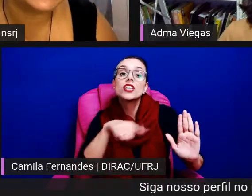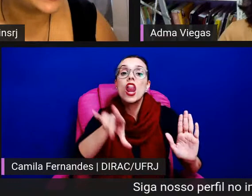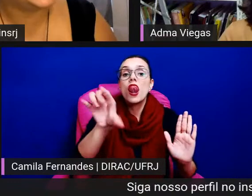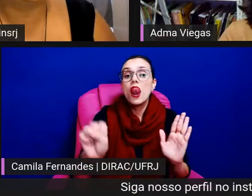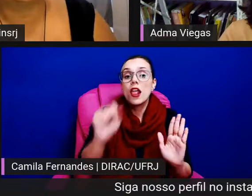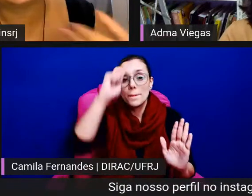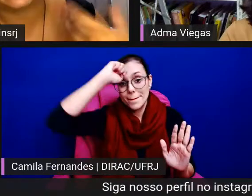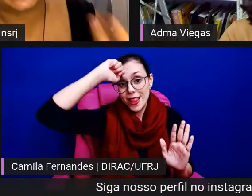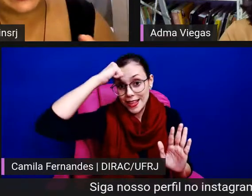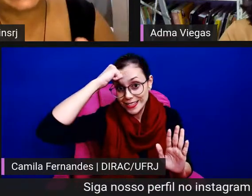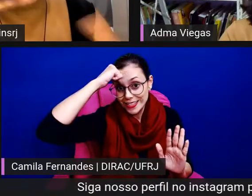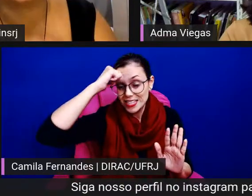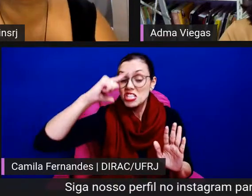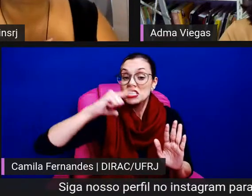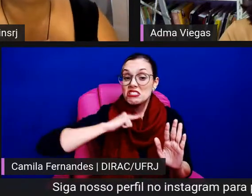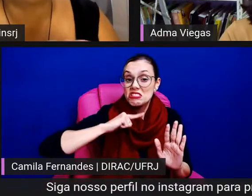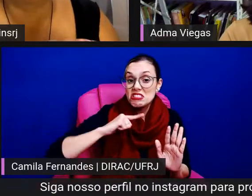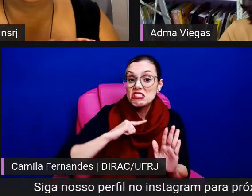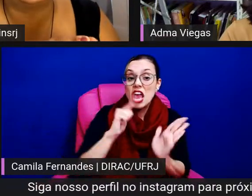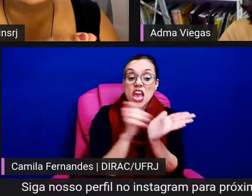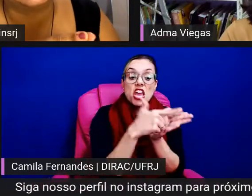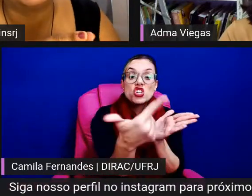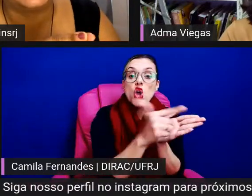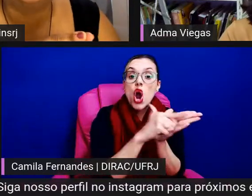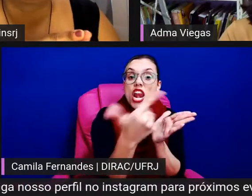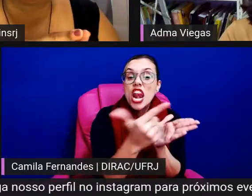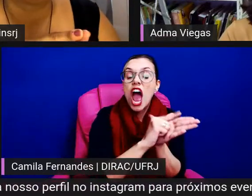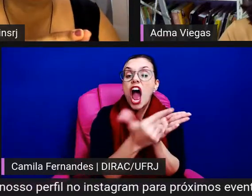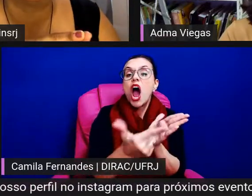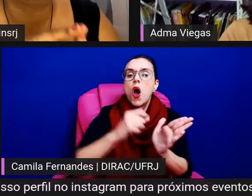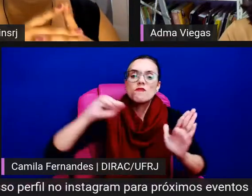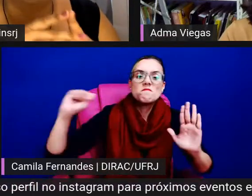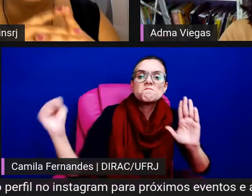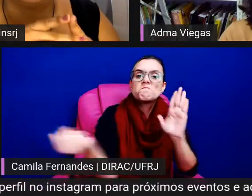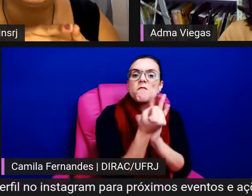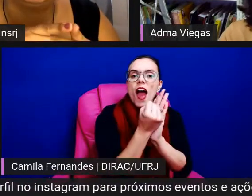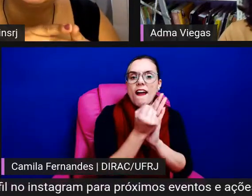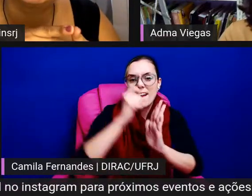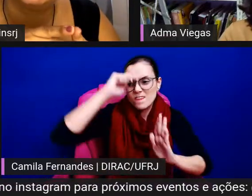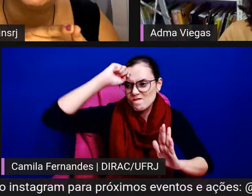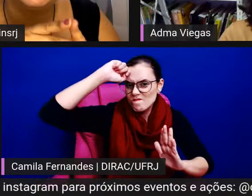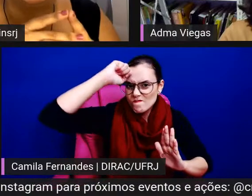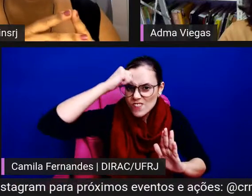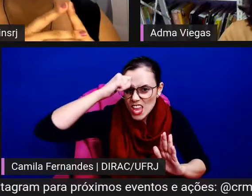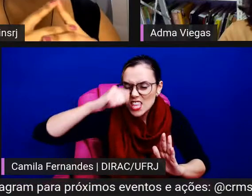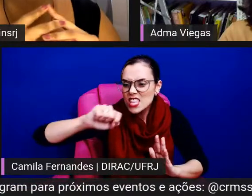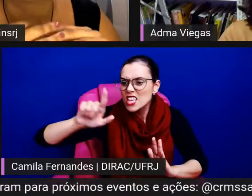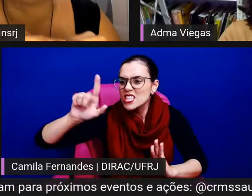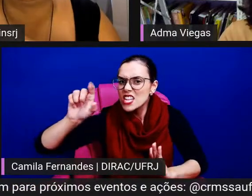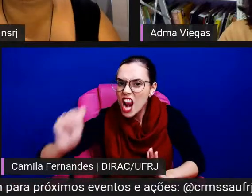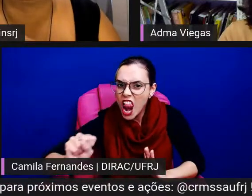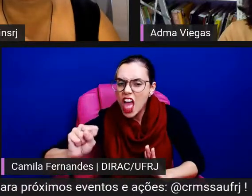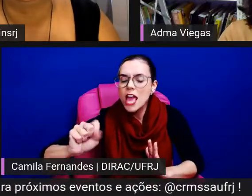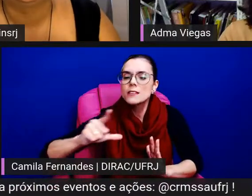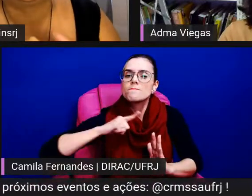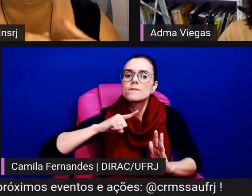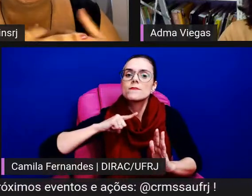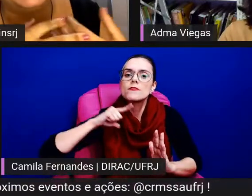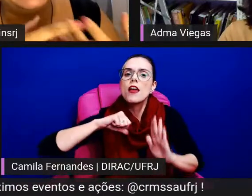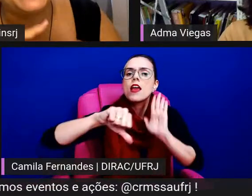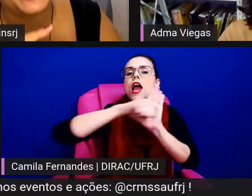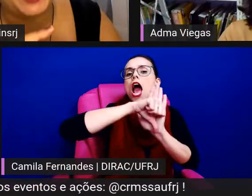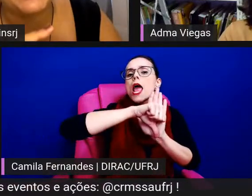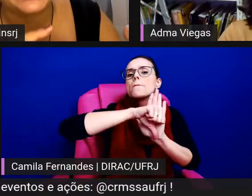páginas policiais ou sensacionalistas. E isso precisa também ser profundamente discutido para pensar uma comunicação